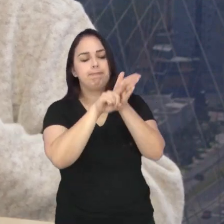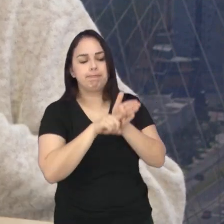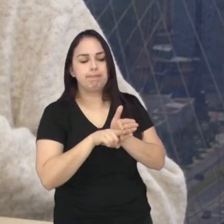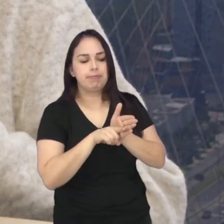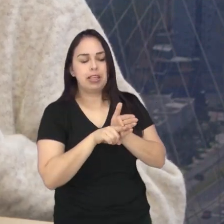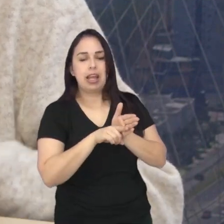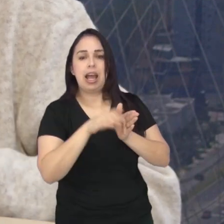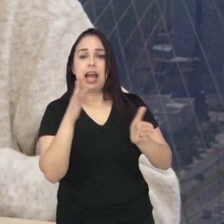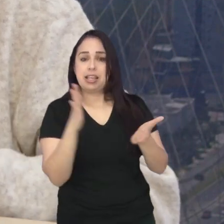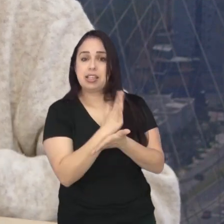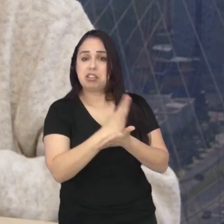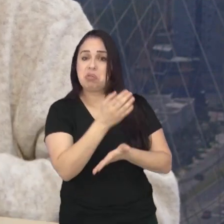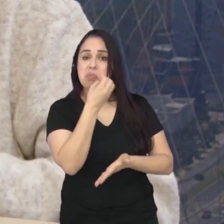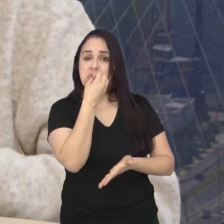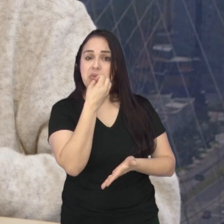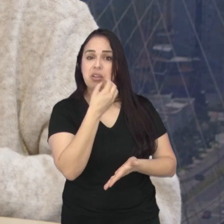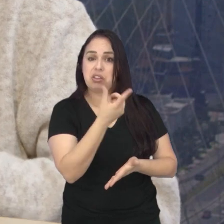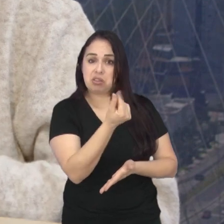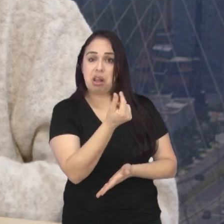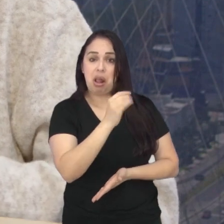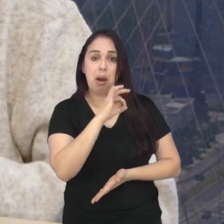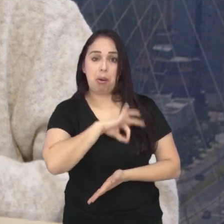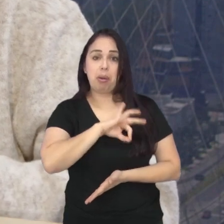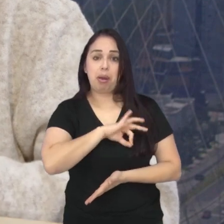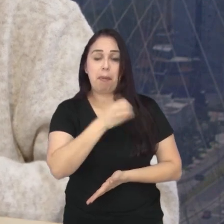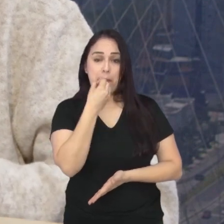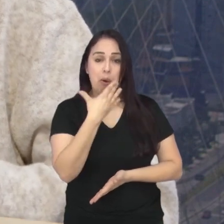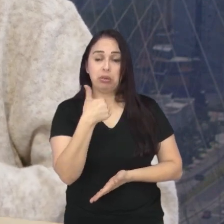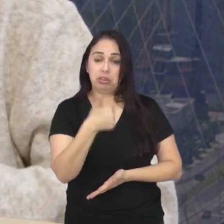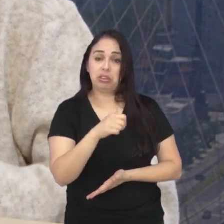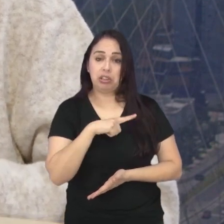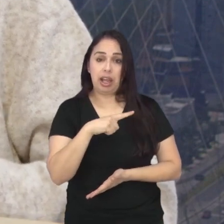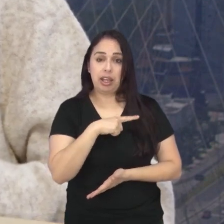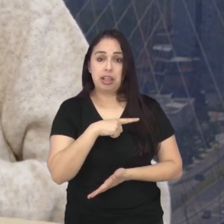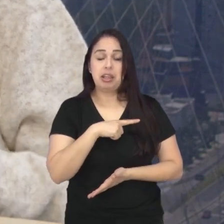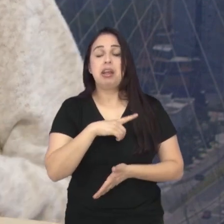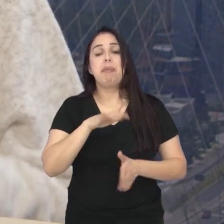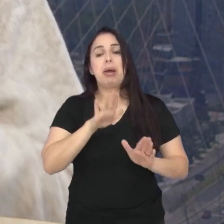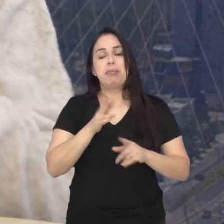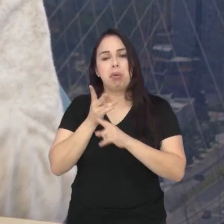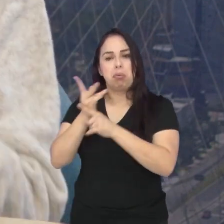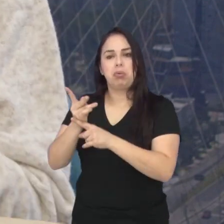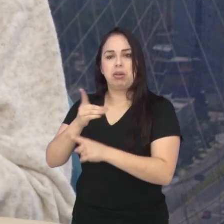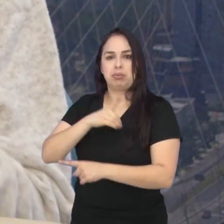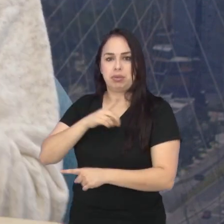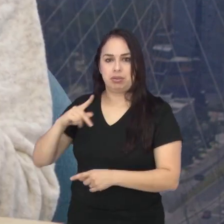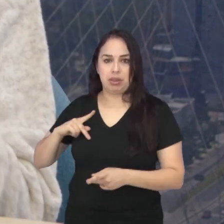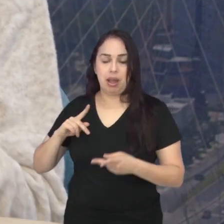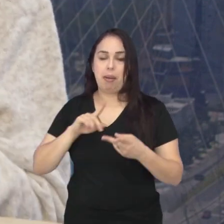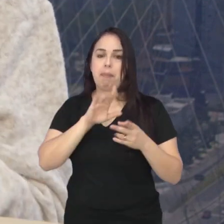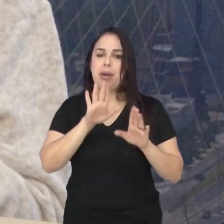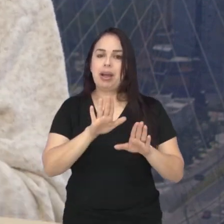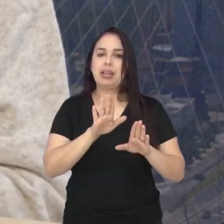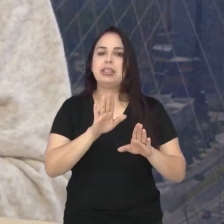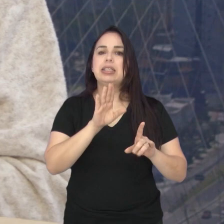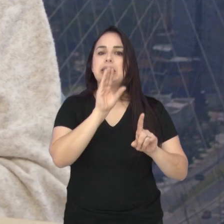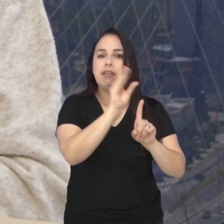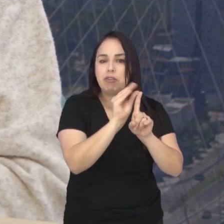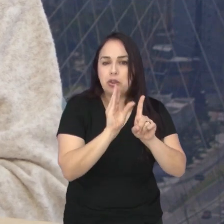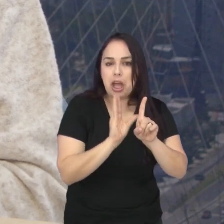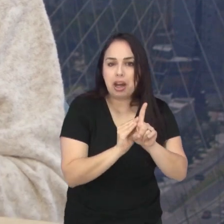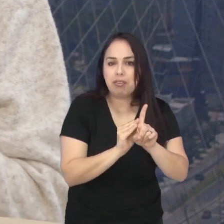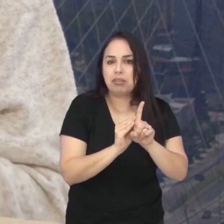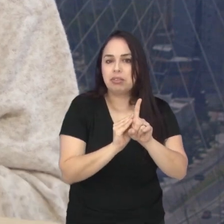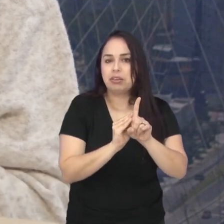que a mulher tenha boas condições, ela pode procurar defensoria. E aquela que é vulnerável, aí, então, é o público-alvo da